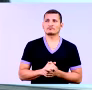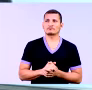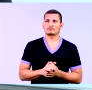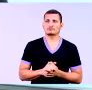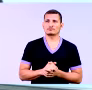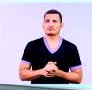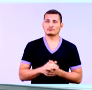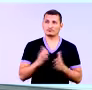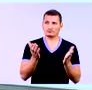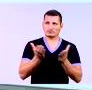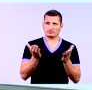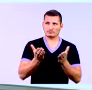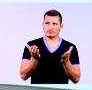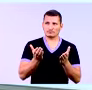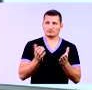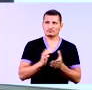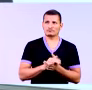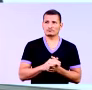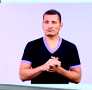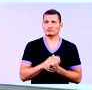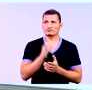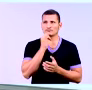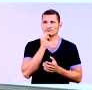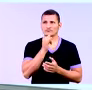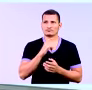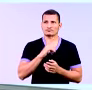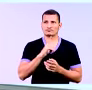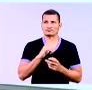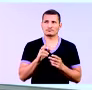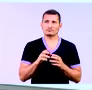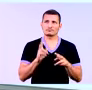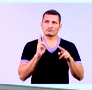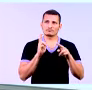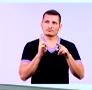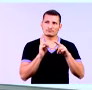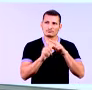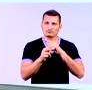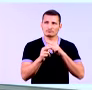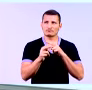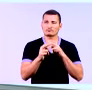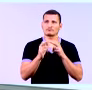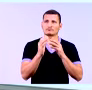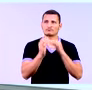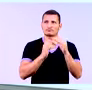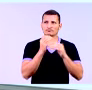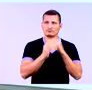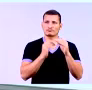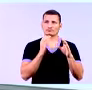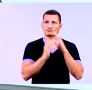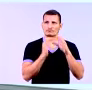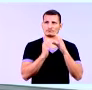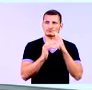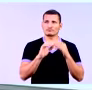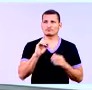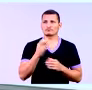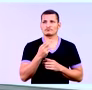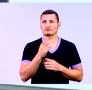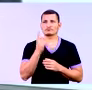Então, neste momento, se nós tivermos aquela interrupção do link de comunicação com o banco de dados, se nós tivermos uma